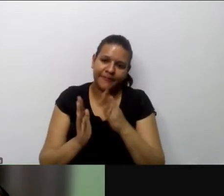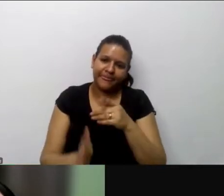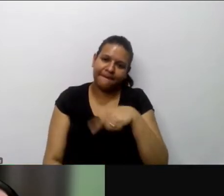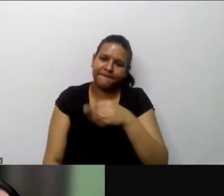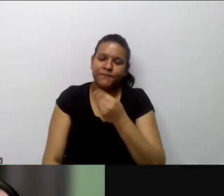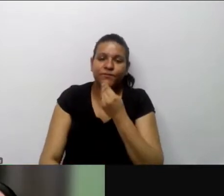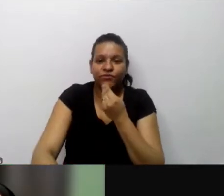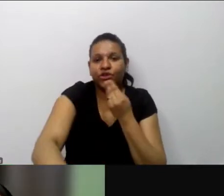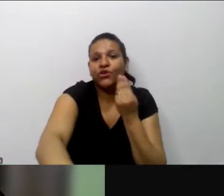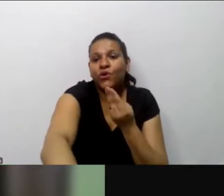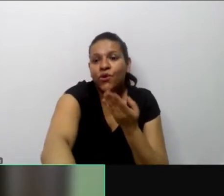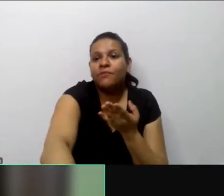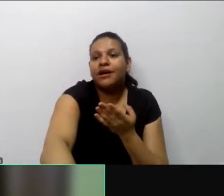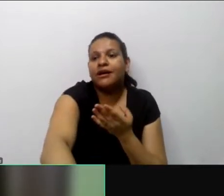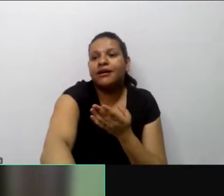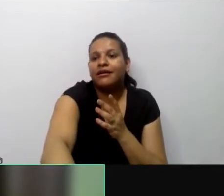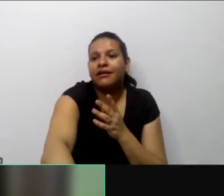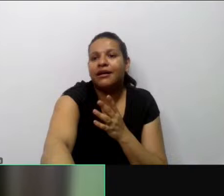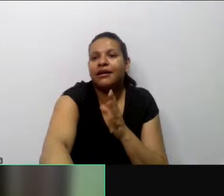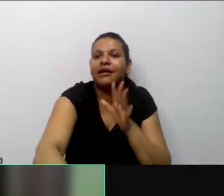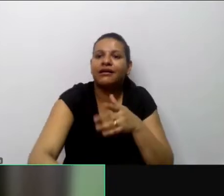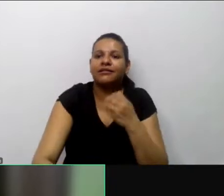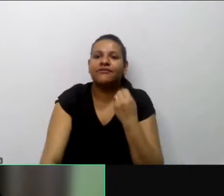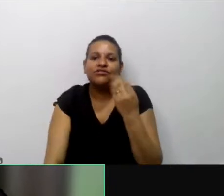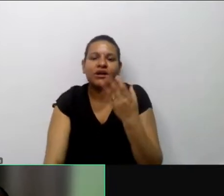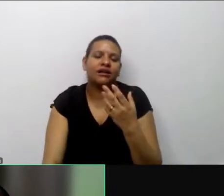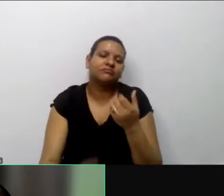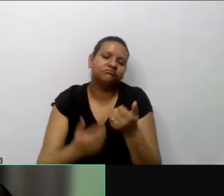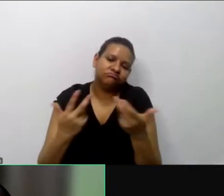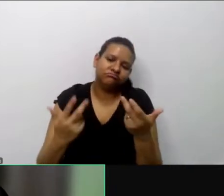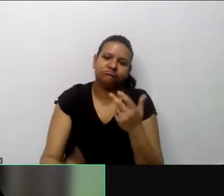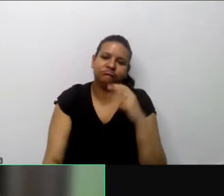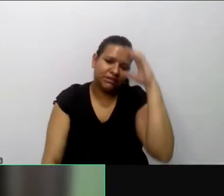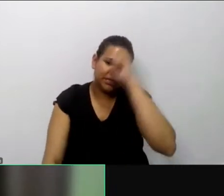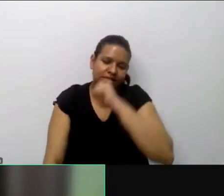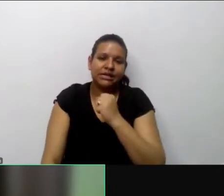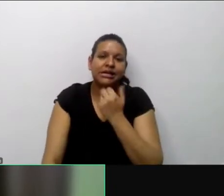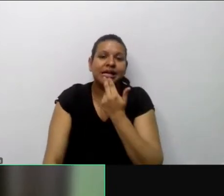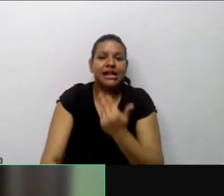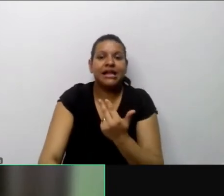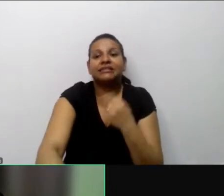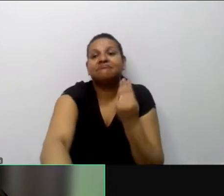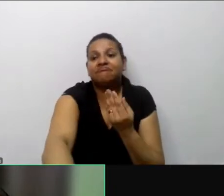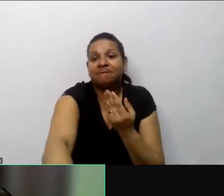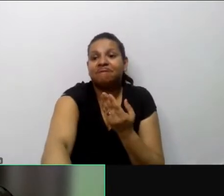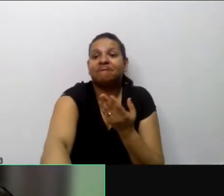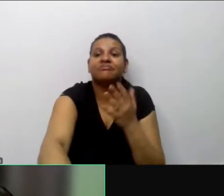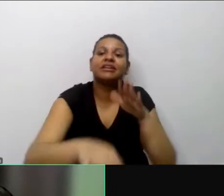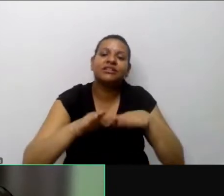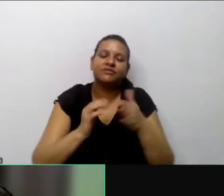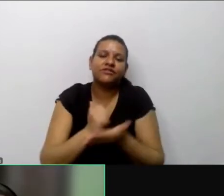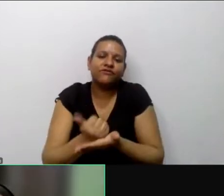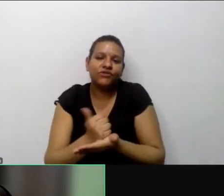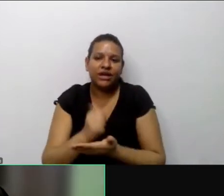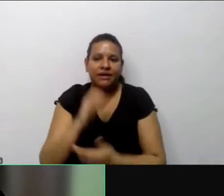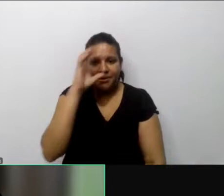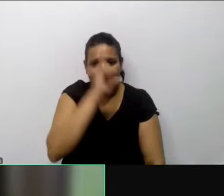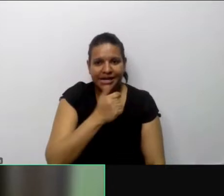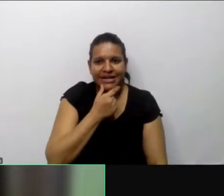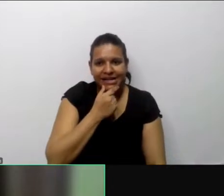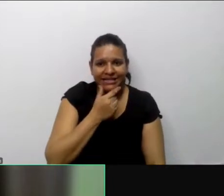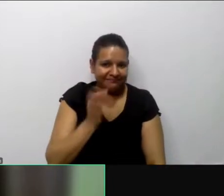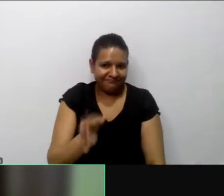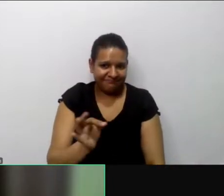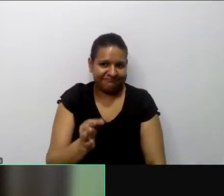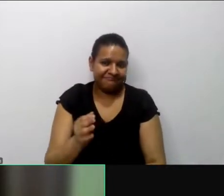oportunidade de viajar, estudantes que aprenderam em língua inglesa através de videogame, música, filmes, séries,